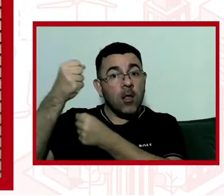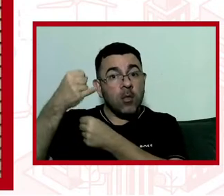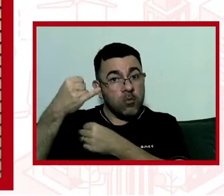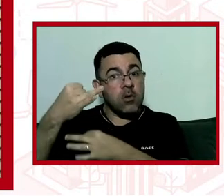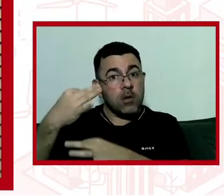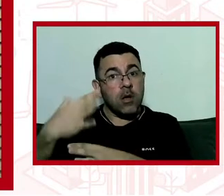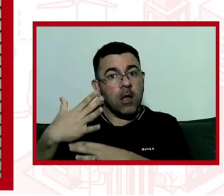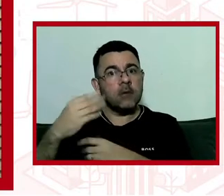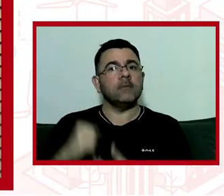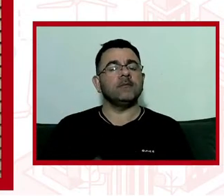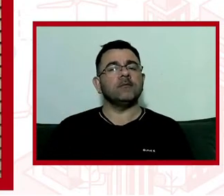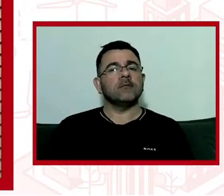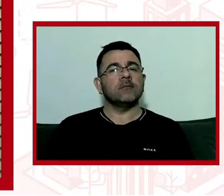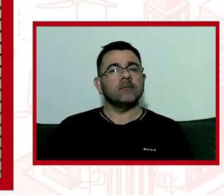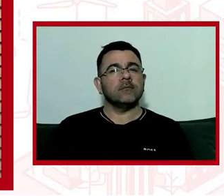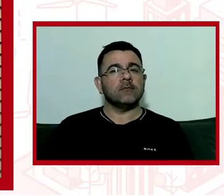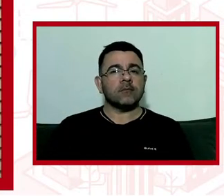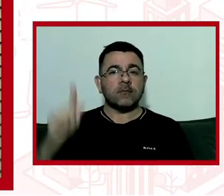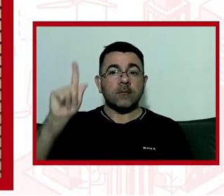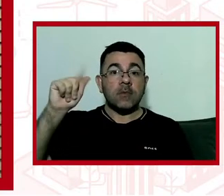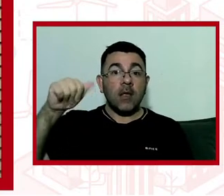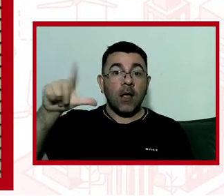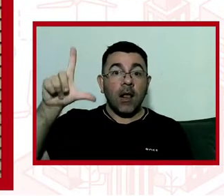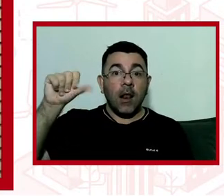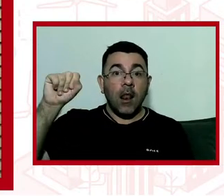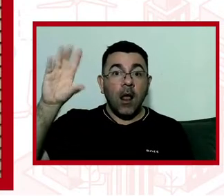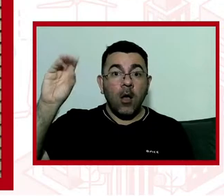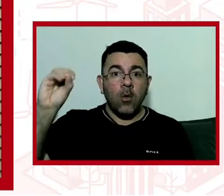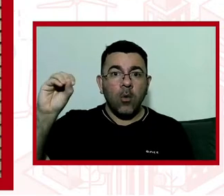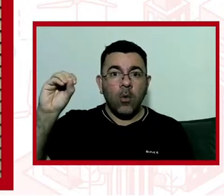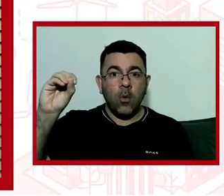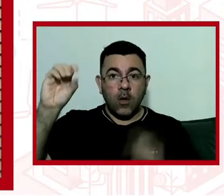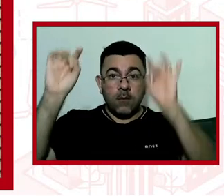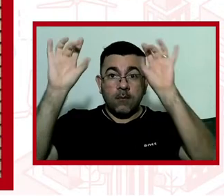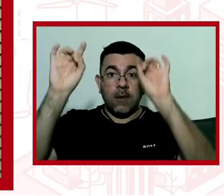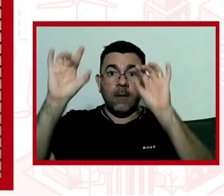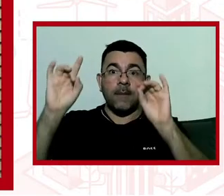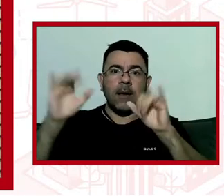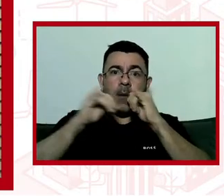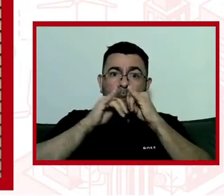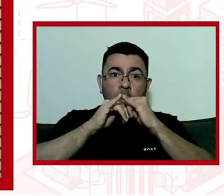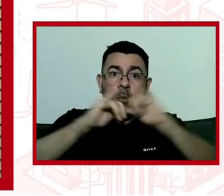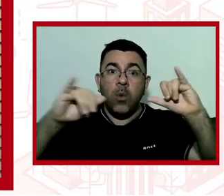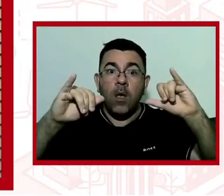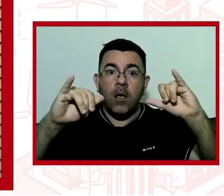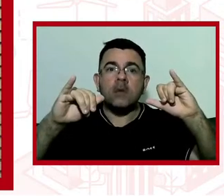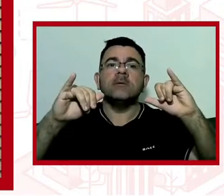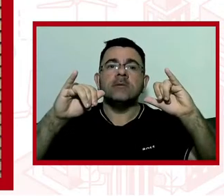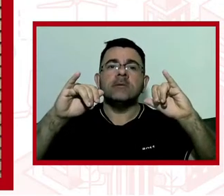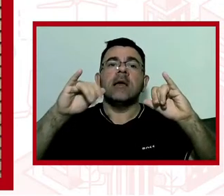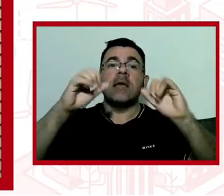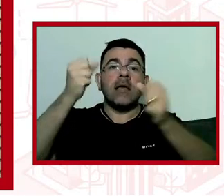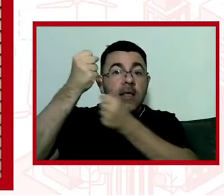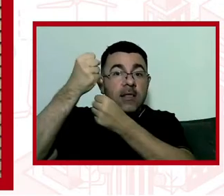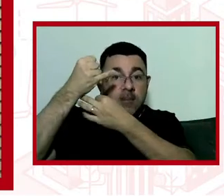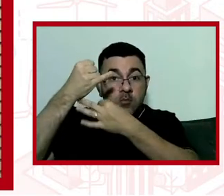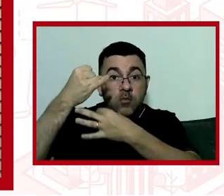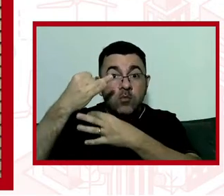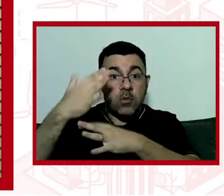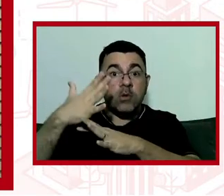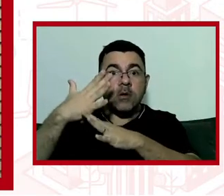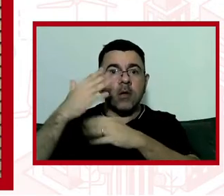com o Glauco Lima que é especialista em marketing e vai estar falando sobre